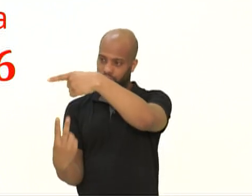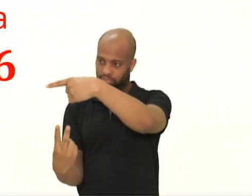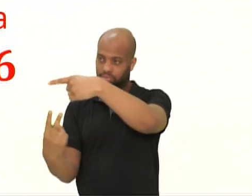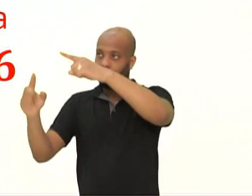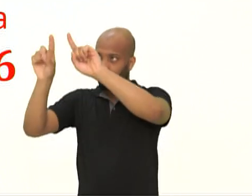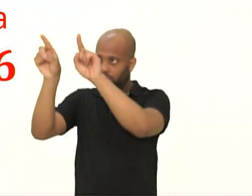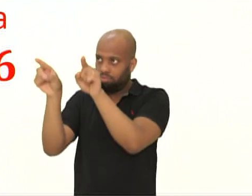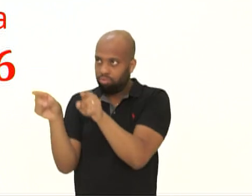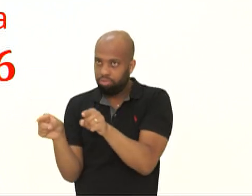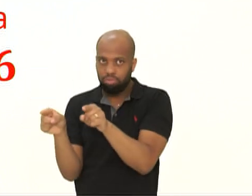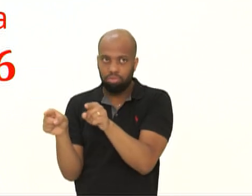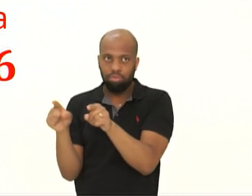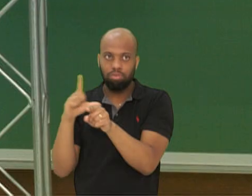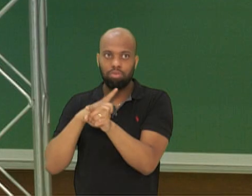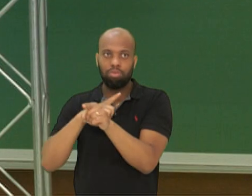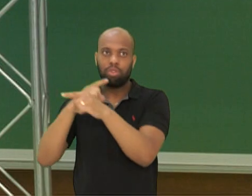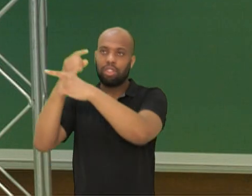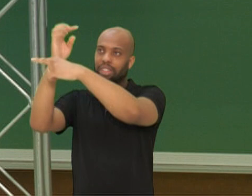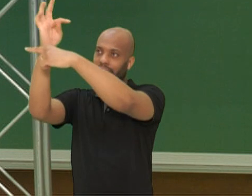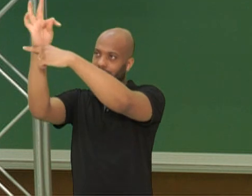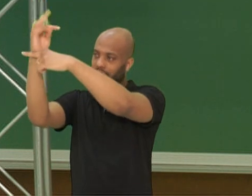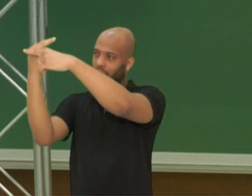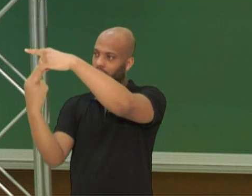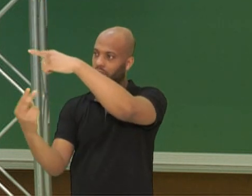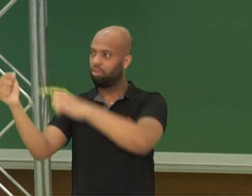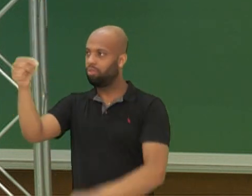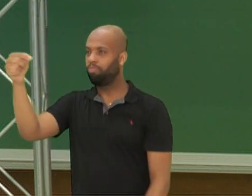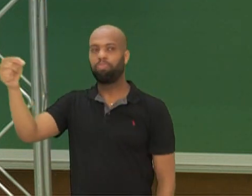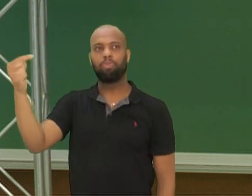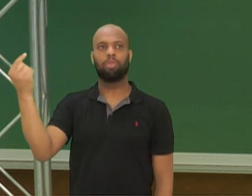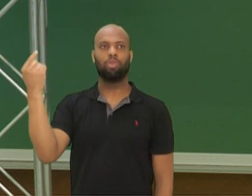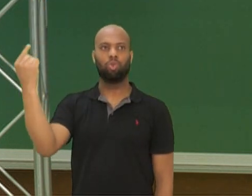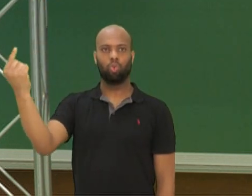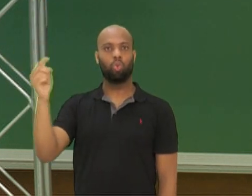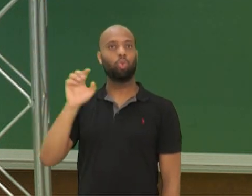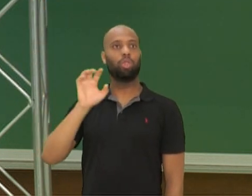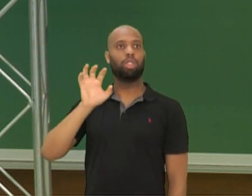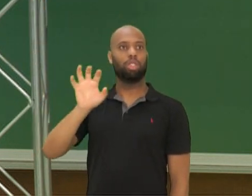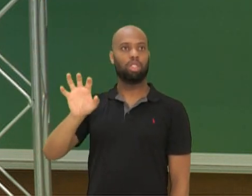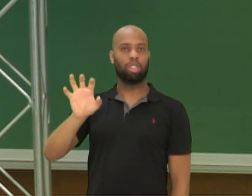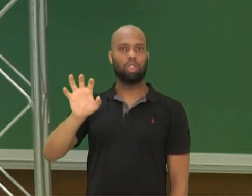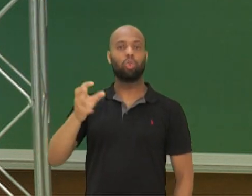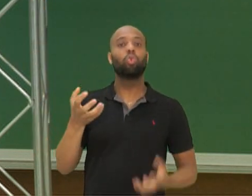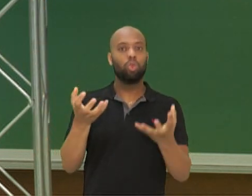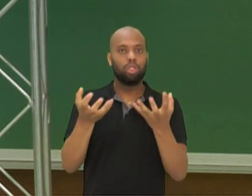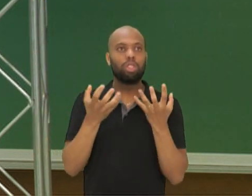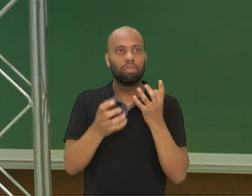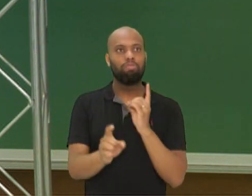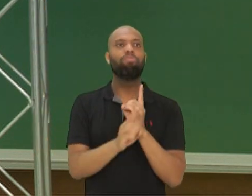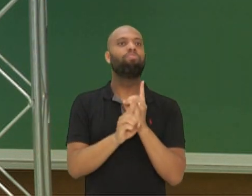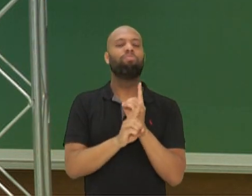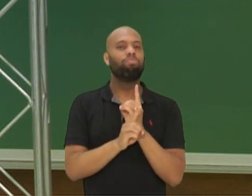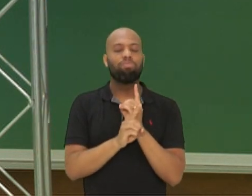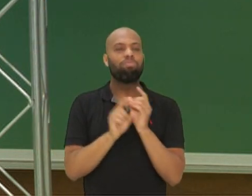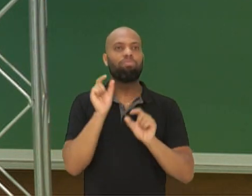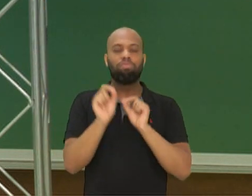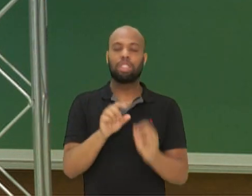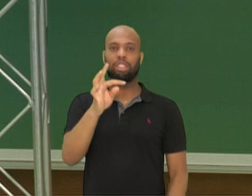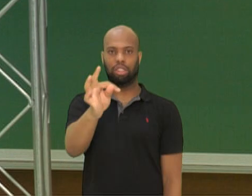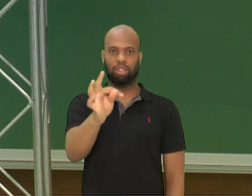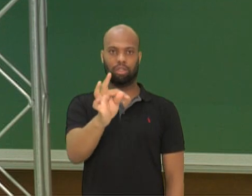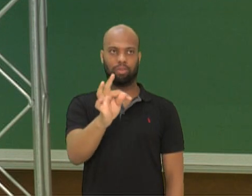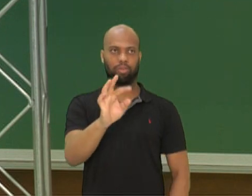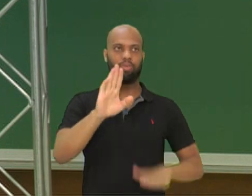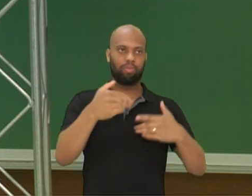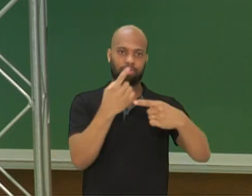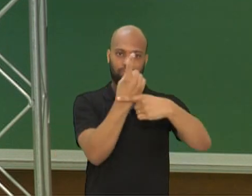poxa, professor, mas como que o 16 sobre 81 nós vamos chegar na mesma base 3 meios? É possível? Com certeza você já rabiscou aí e